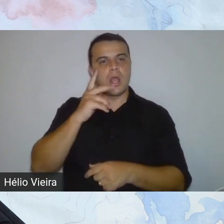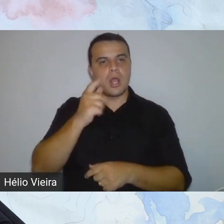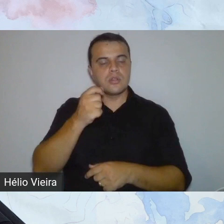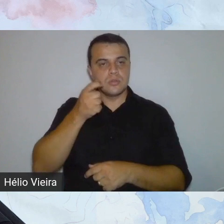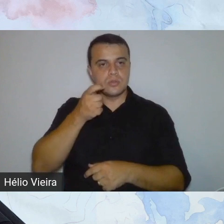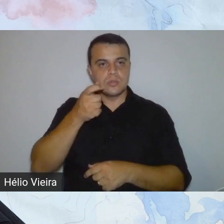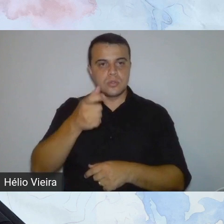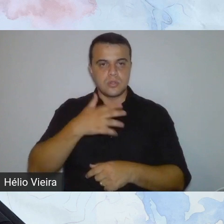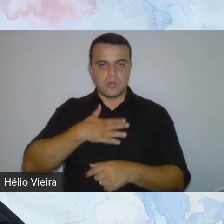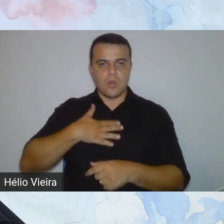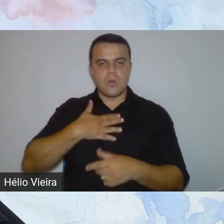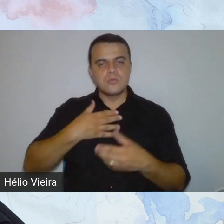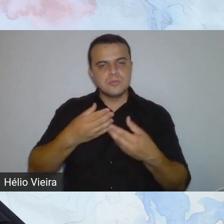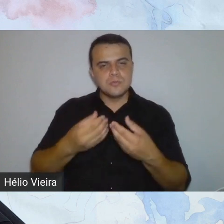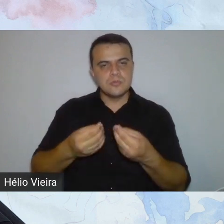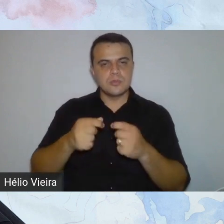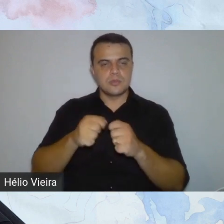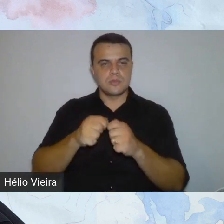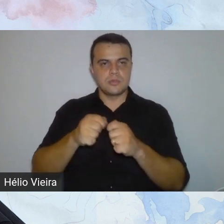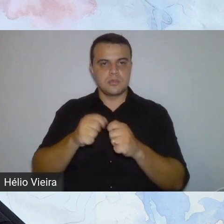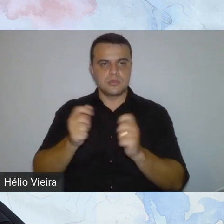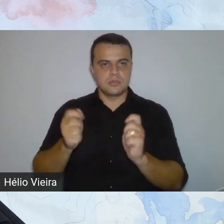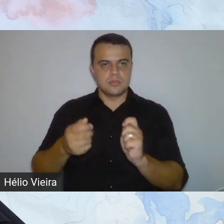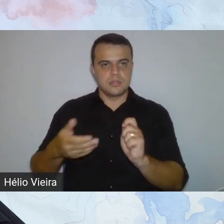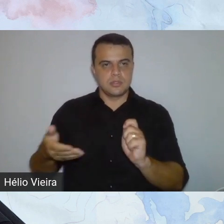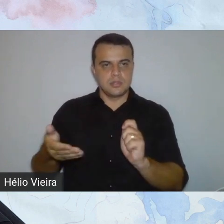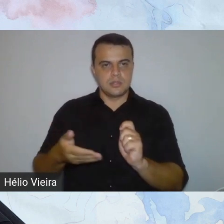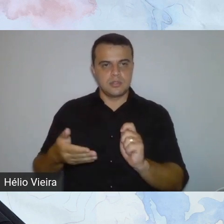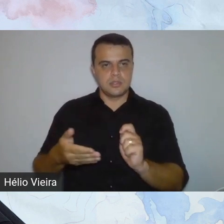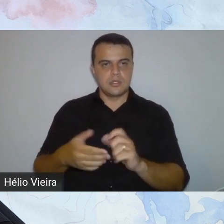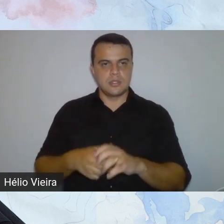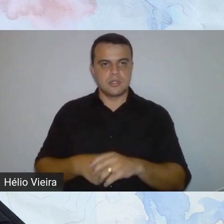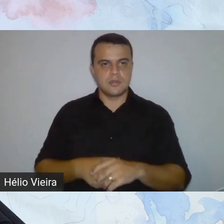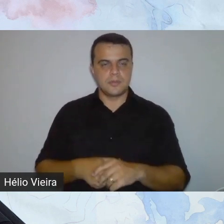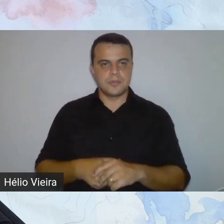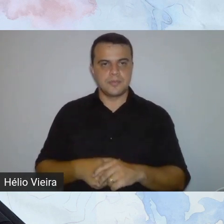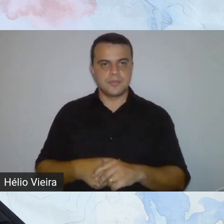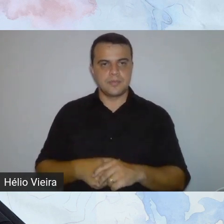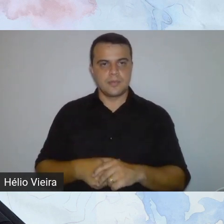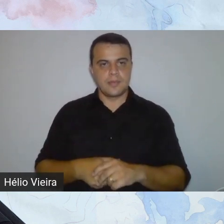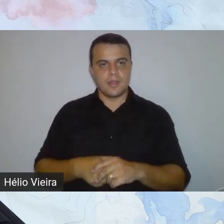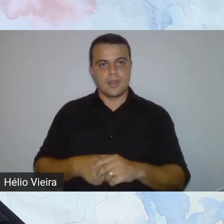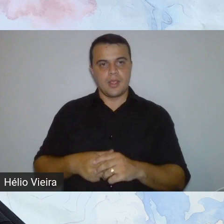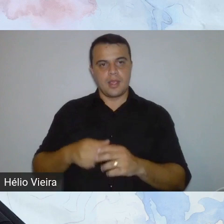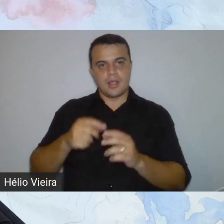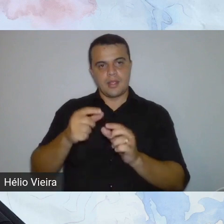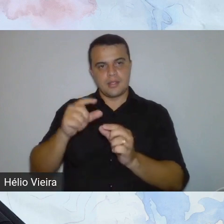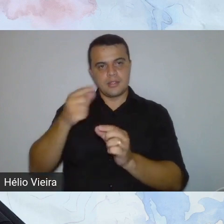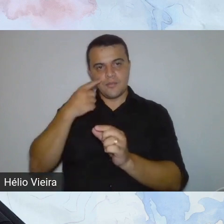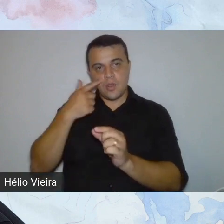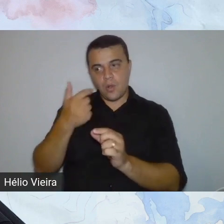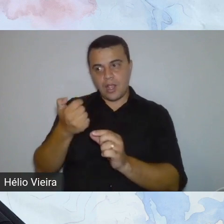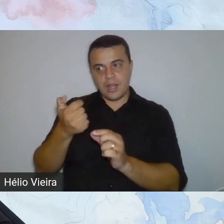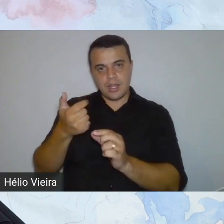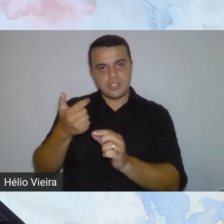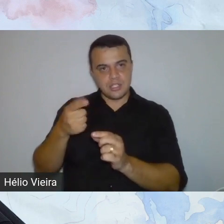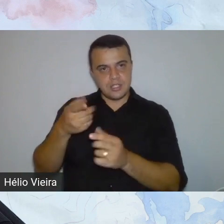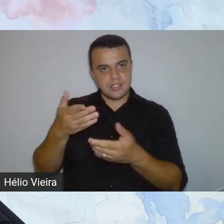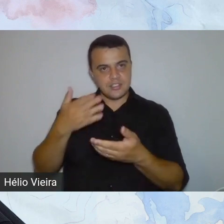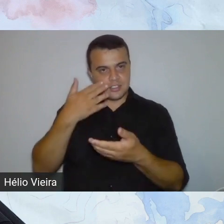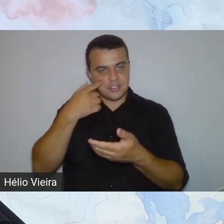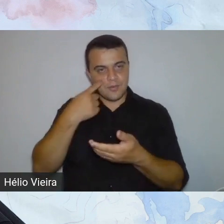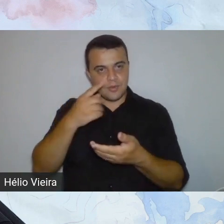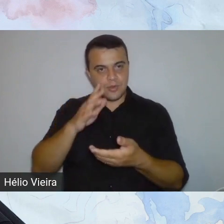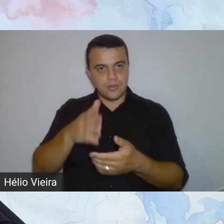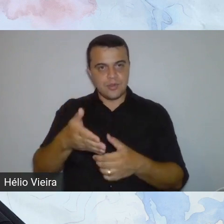que eu gosto de trabalhar, que é uma curiosidade, esse é um bônus, não? Que são essas canetinhas aqui. Você já viu essas canetinhas? Alguma